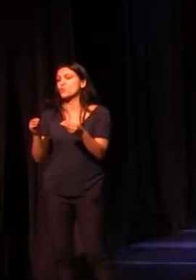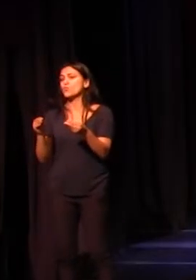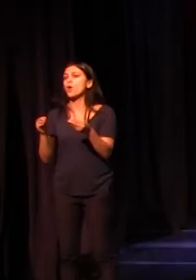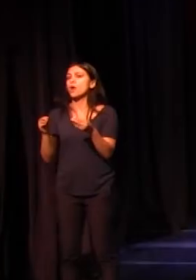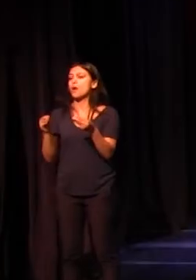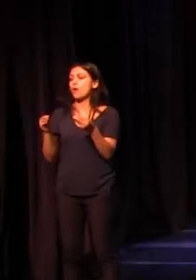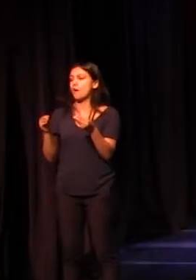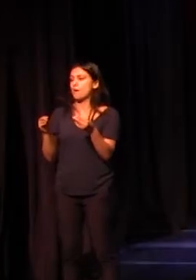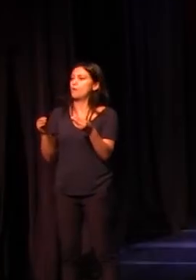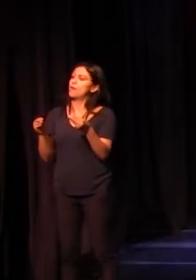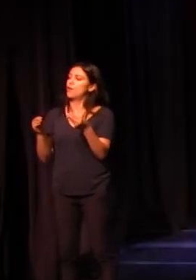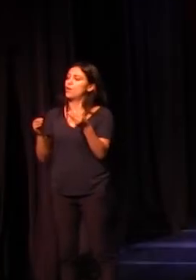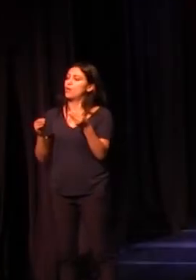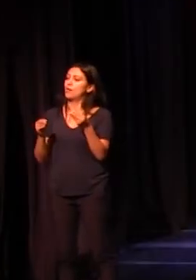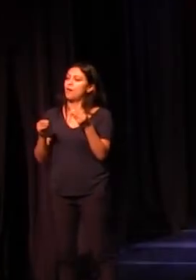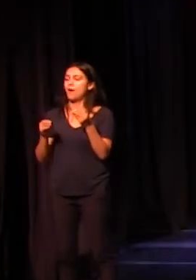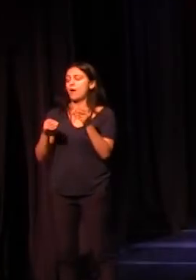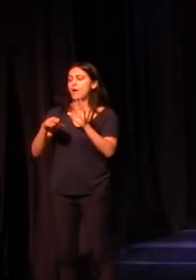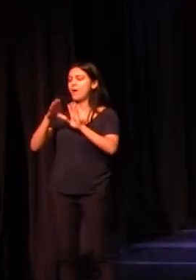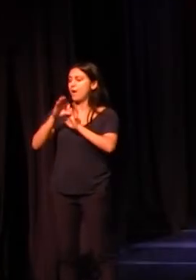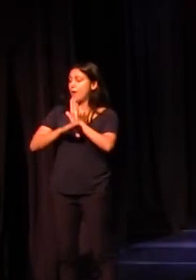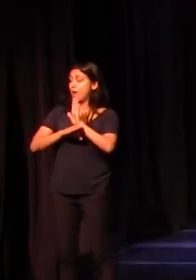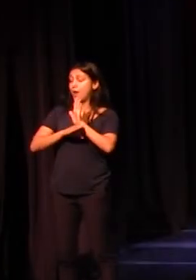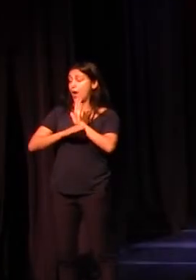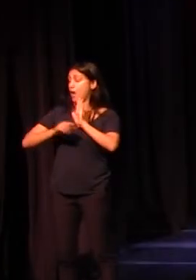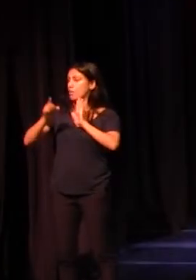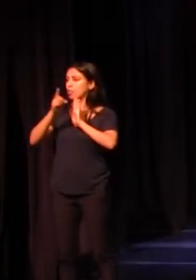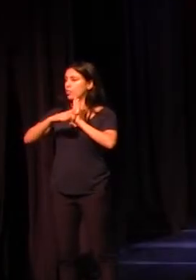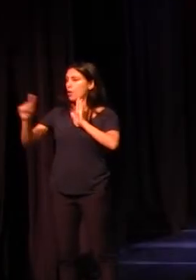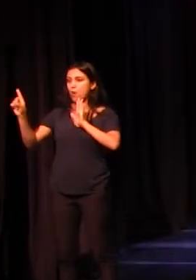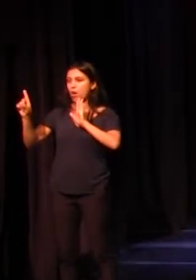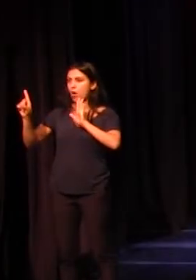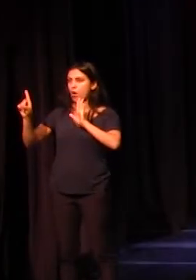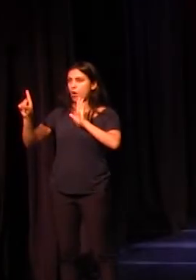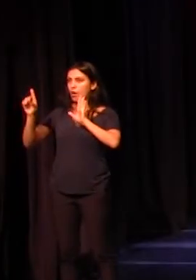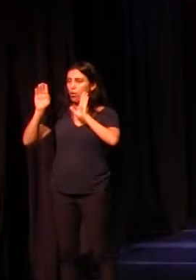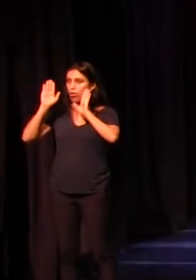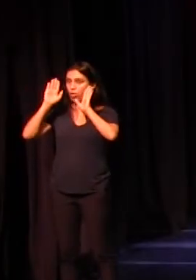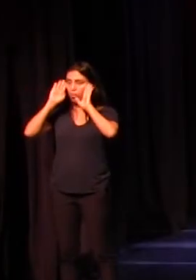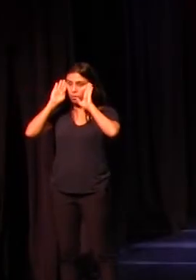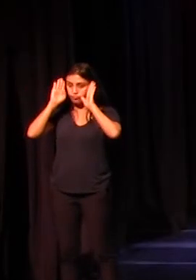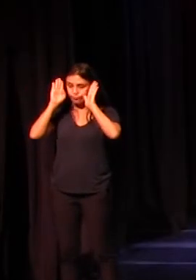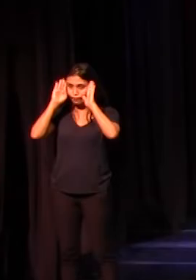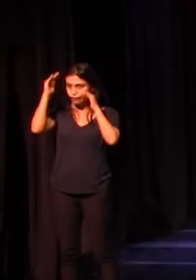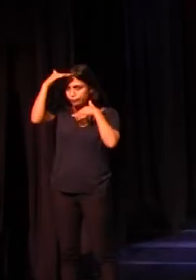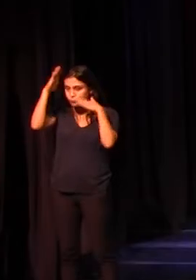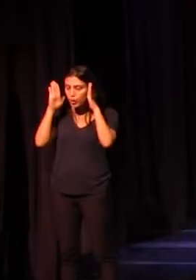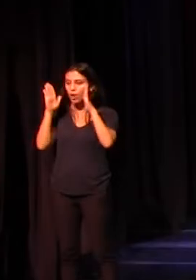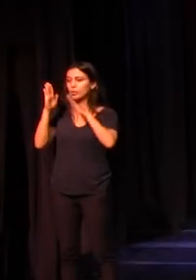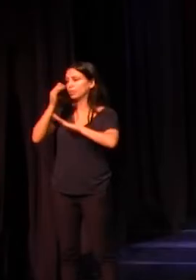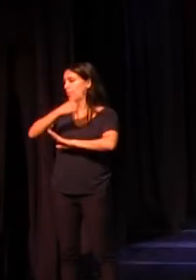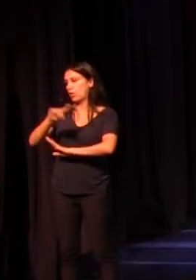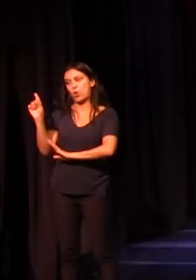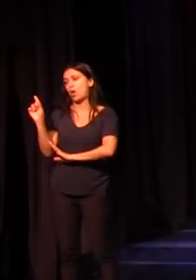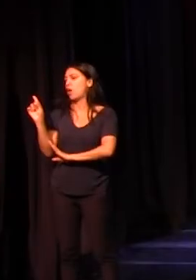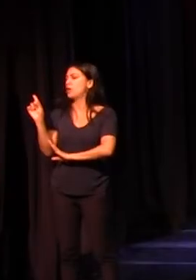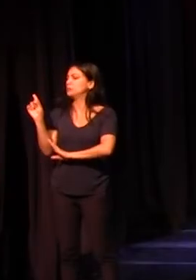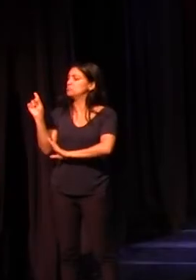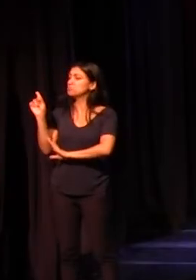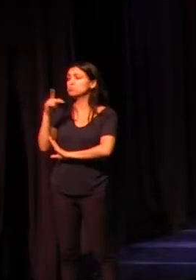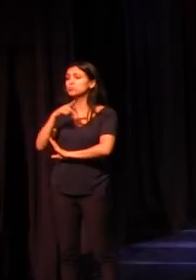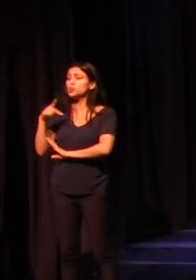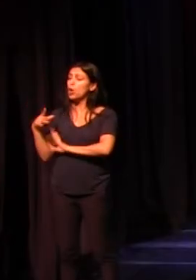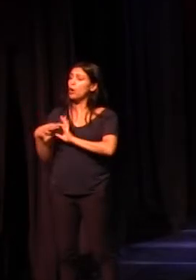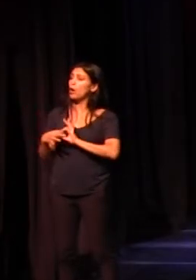não é diretista. Né? Ele mostra um caminho, sim, para o professor, mas ele tem uma abertura muito grande para que o professor possa trabalhar